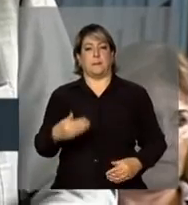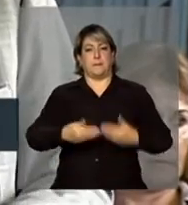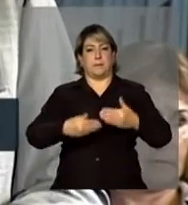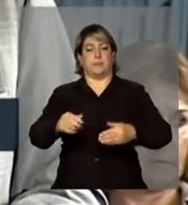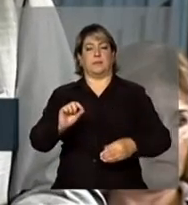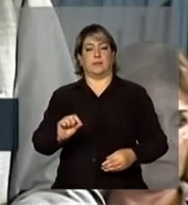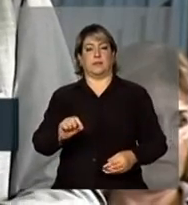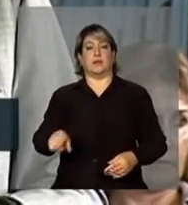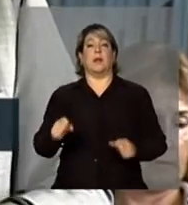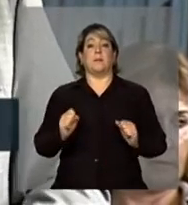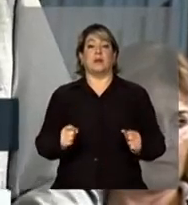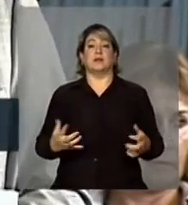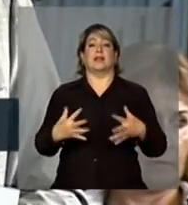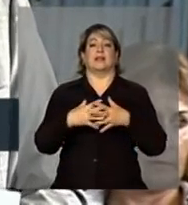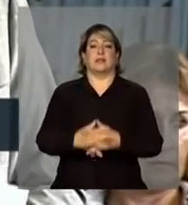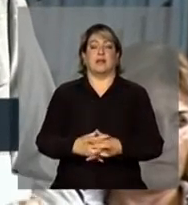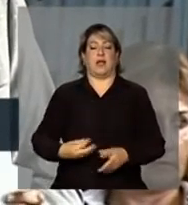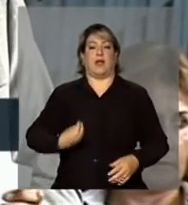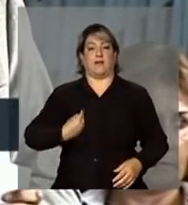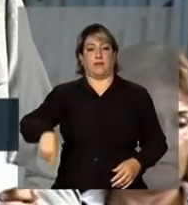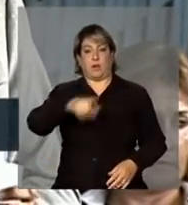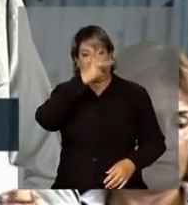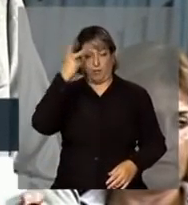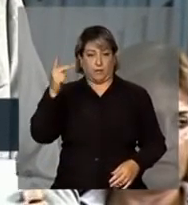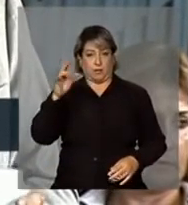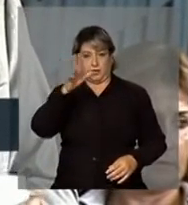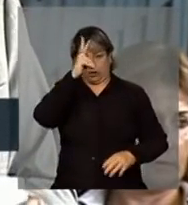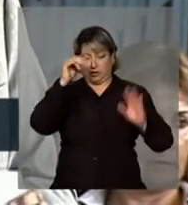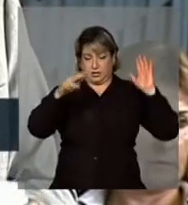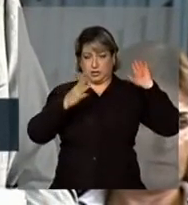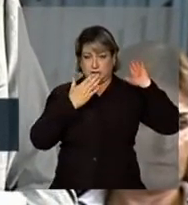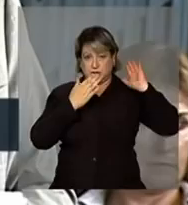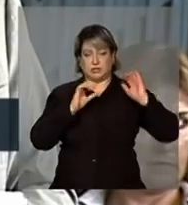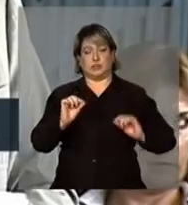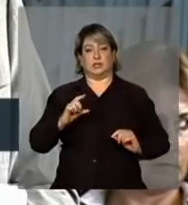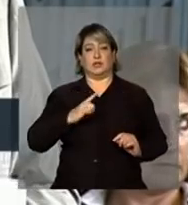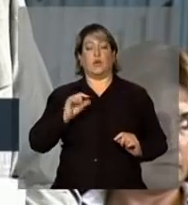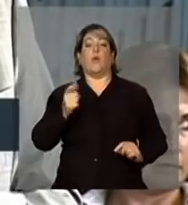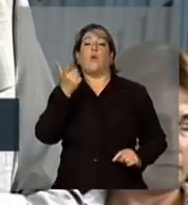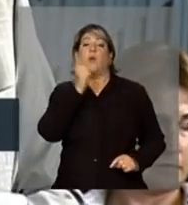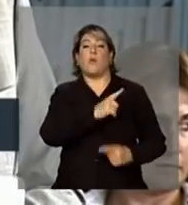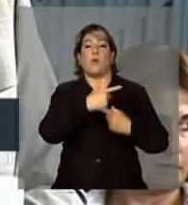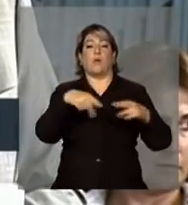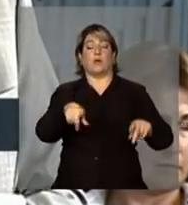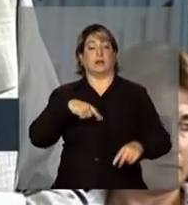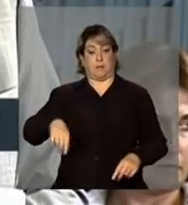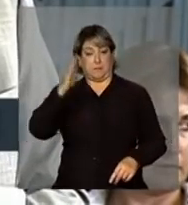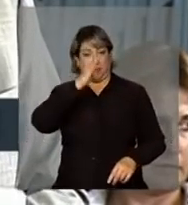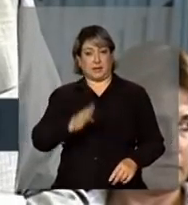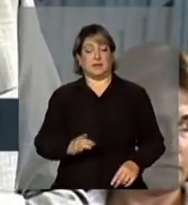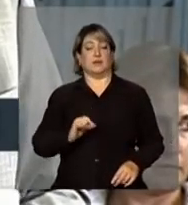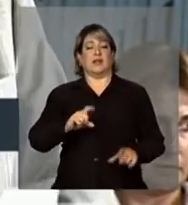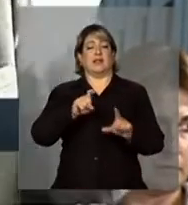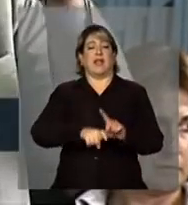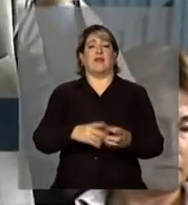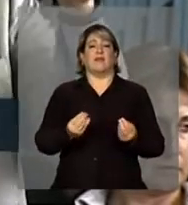povos indígenas um resgate histórico que o Brasil deve a esses povos há tantas centenas de